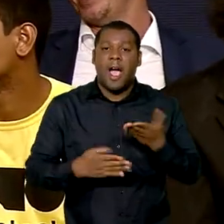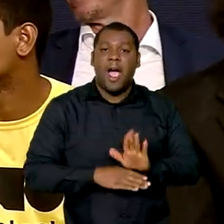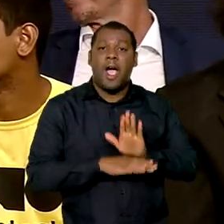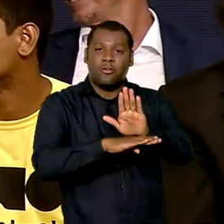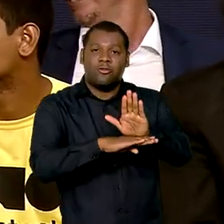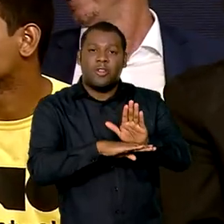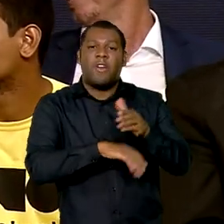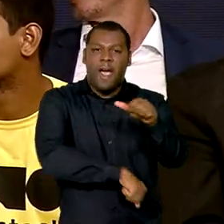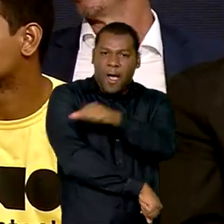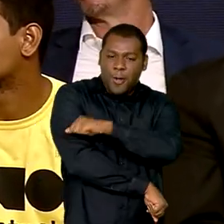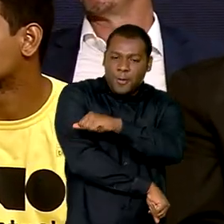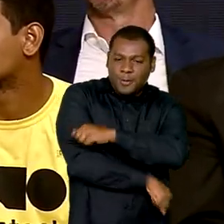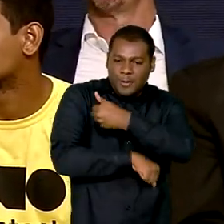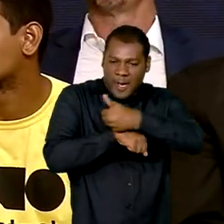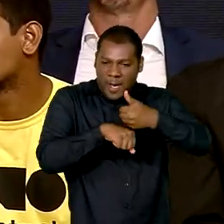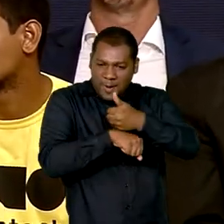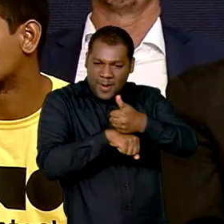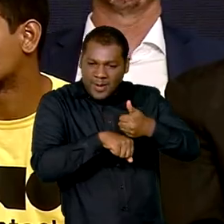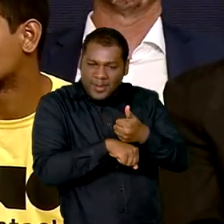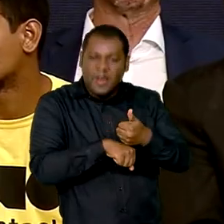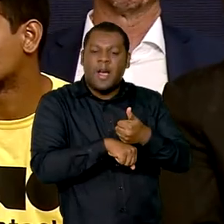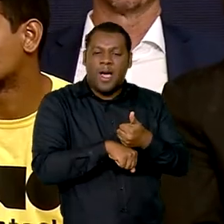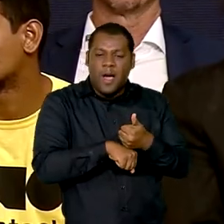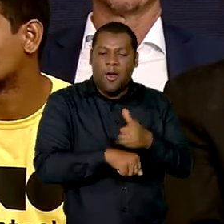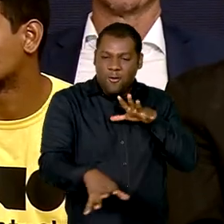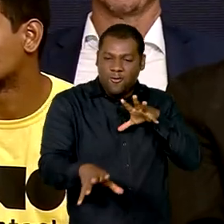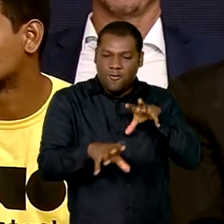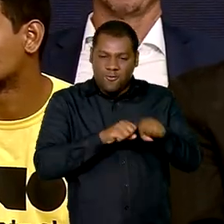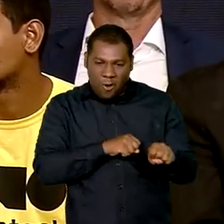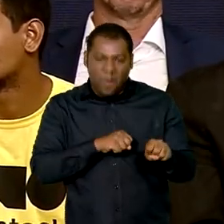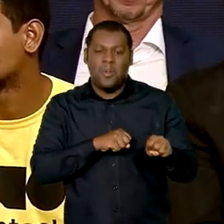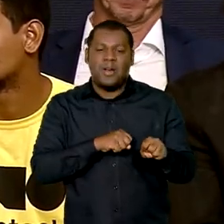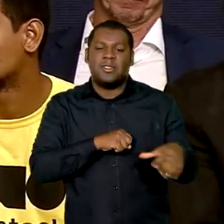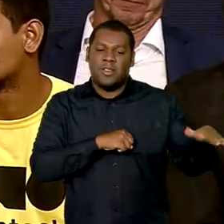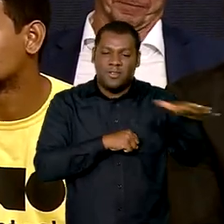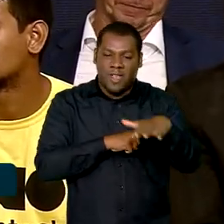capacitar estudantes de forma efetiva na área de tecnologia e inovação.